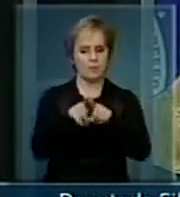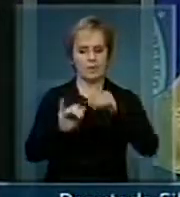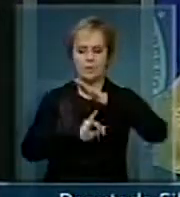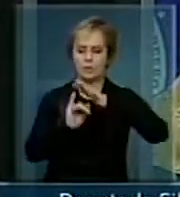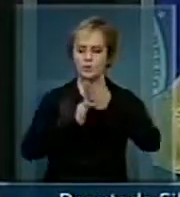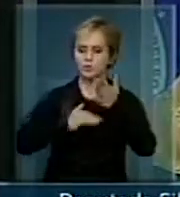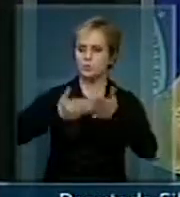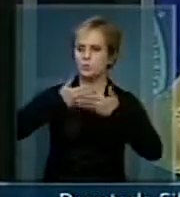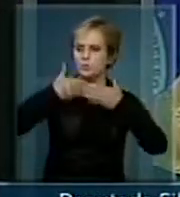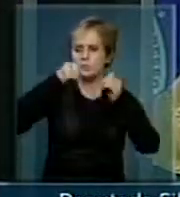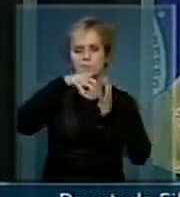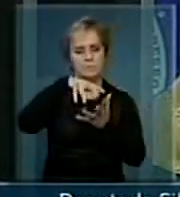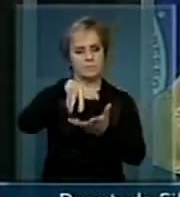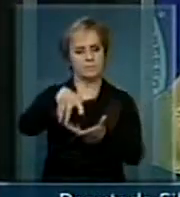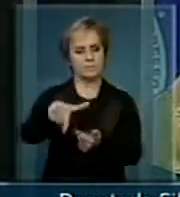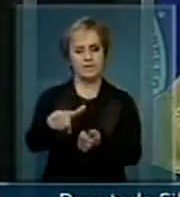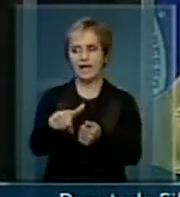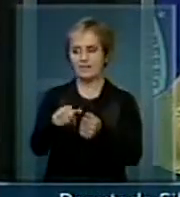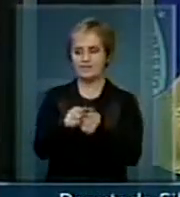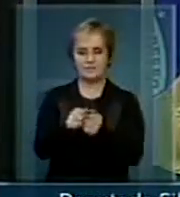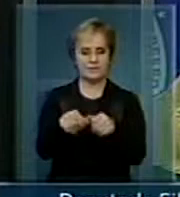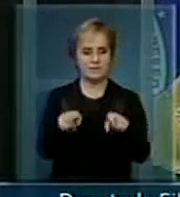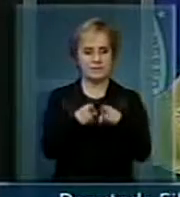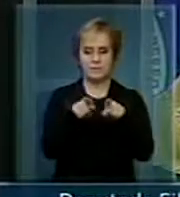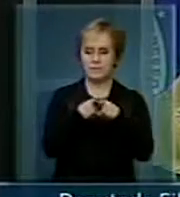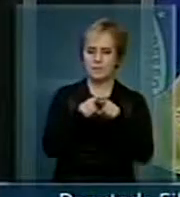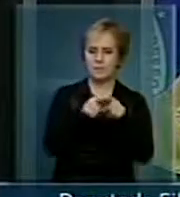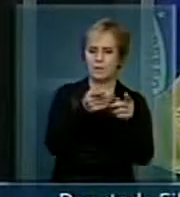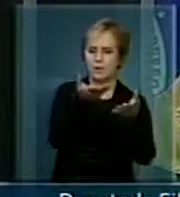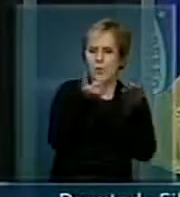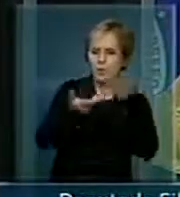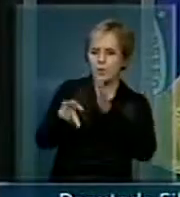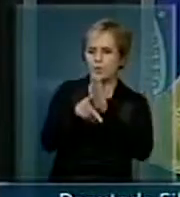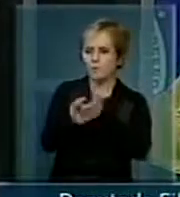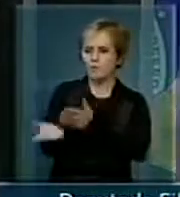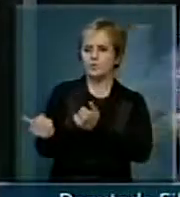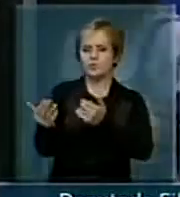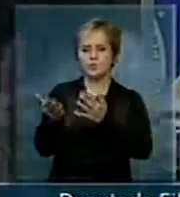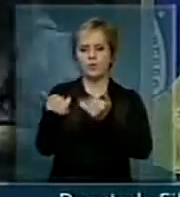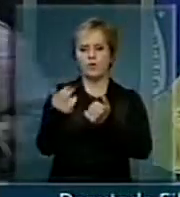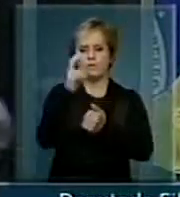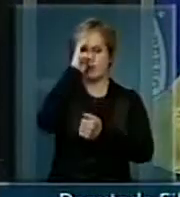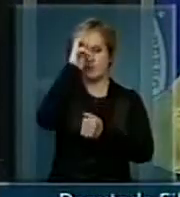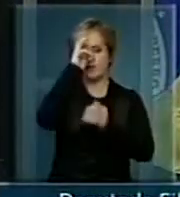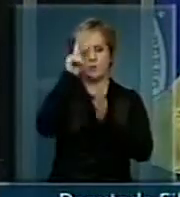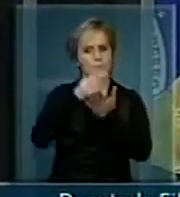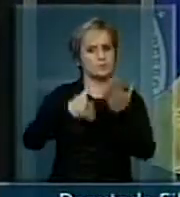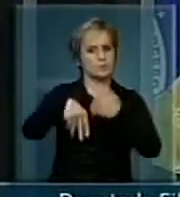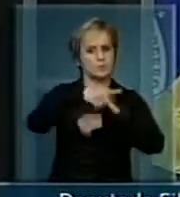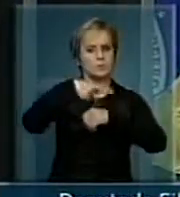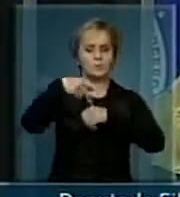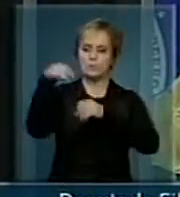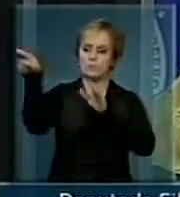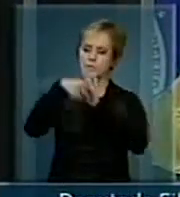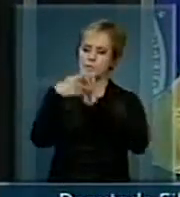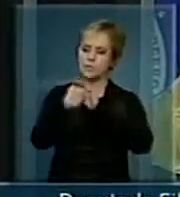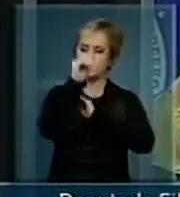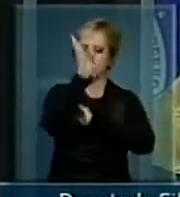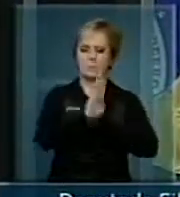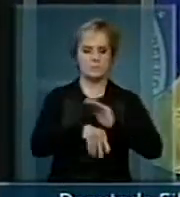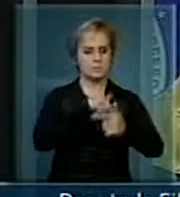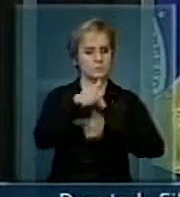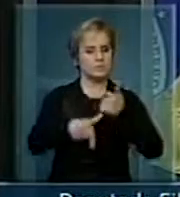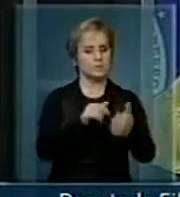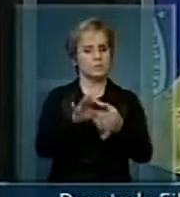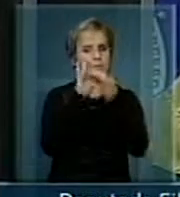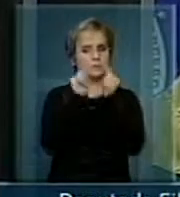no mundo. Atrair jovens talentosos e líderes científicos do exterior para trabalhar aqui no Brasil, em parceria com